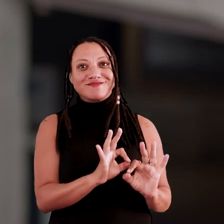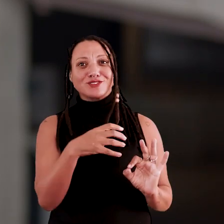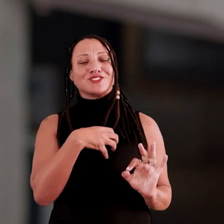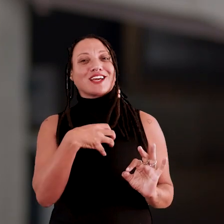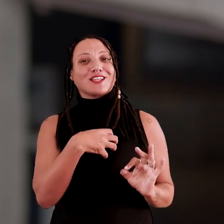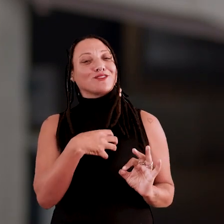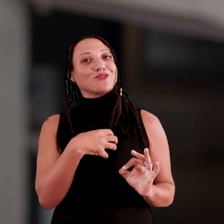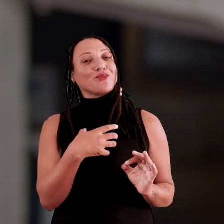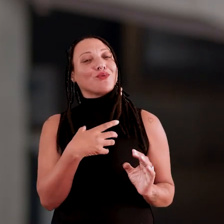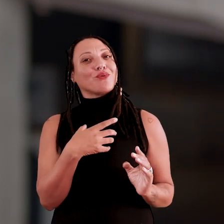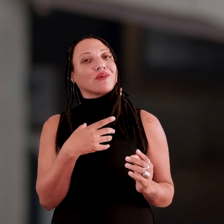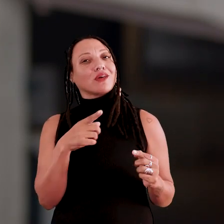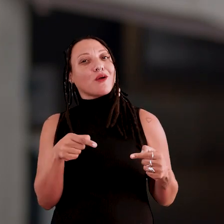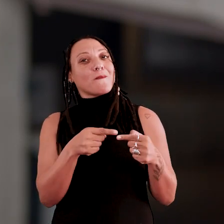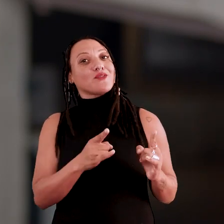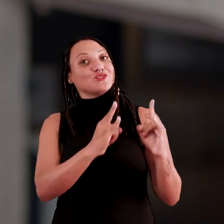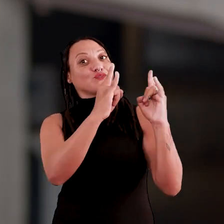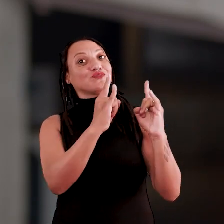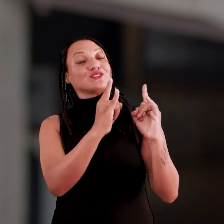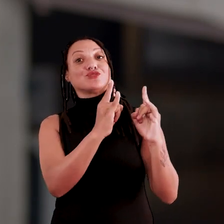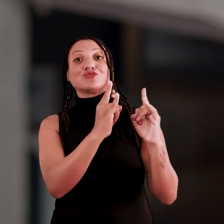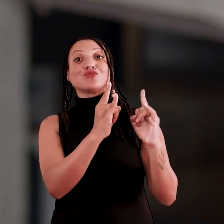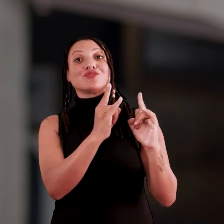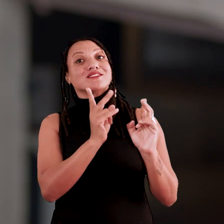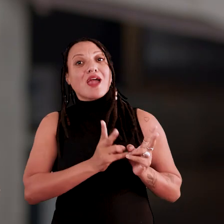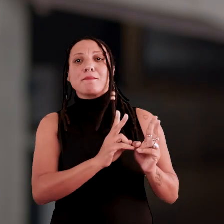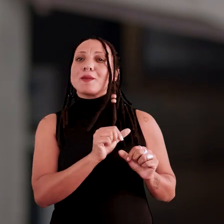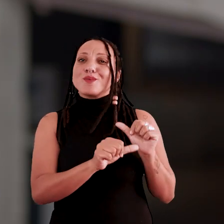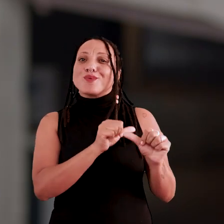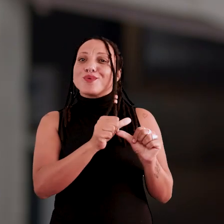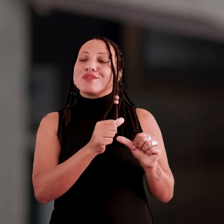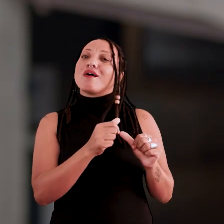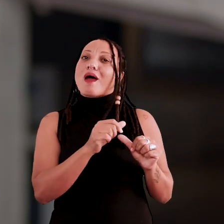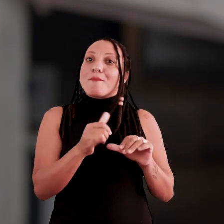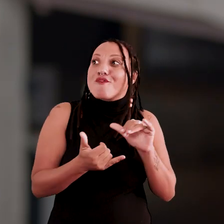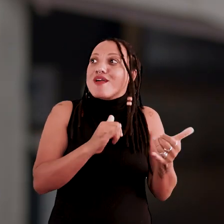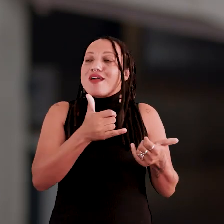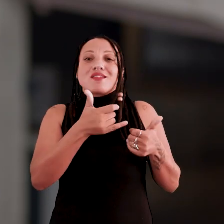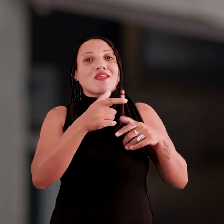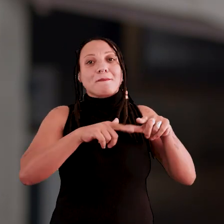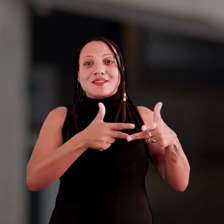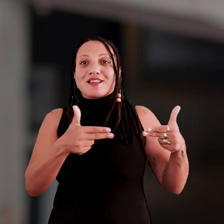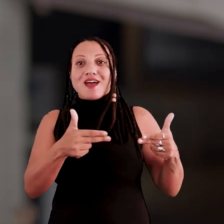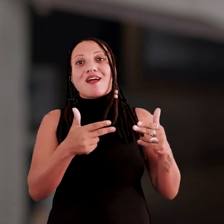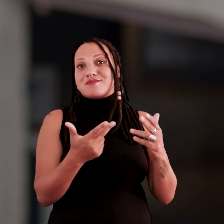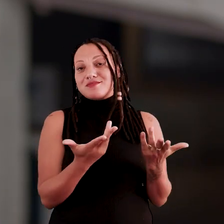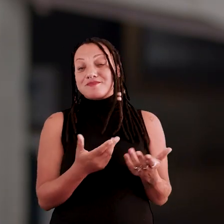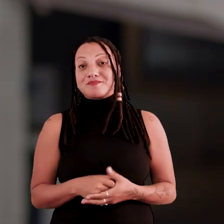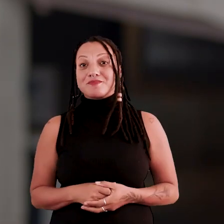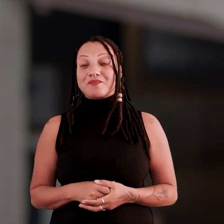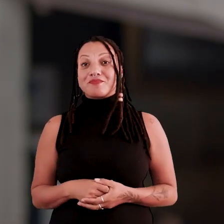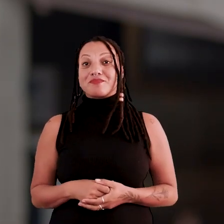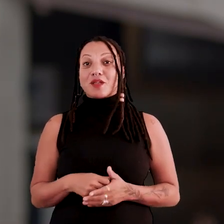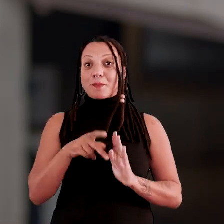ao evento, a gente comentou muito sobre essa questão de como o projeto é muito desenvolvido em um ambiente muito fechado e muito